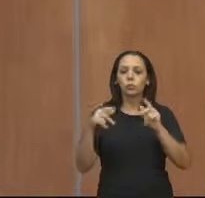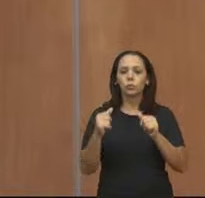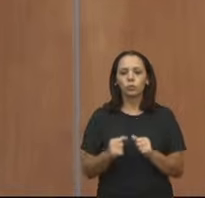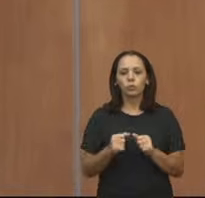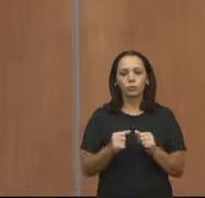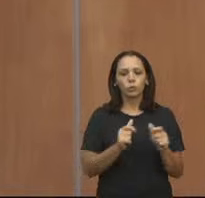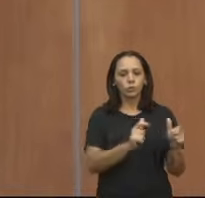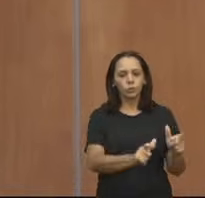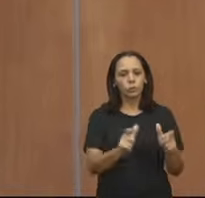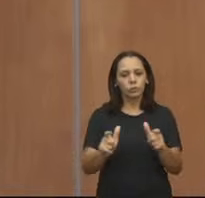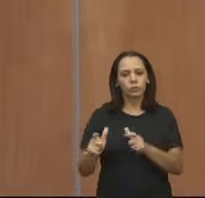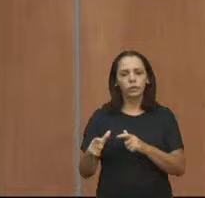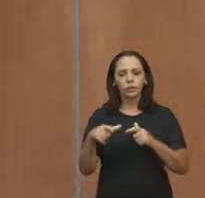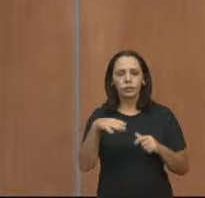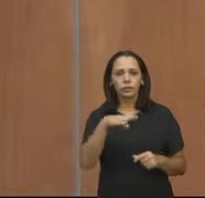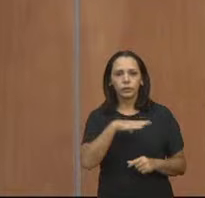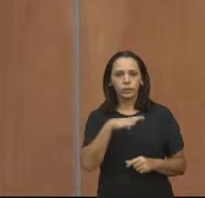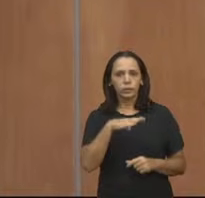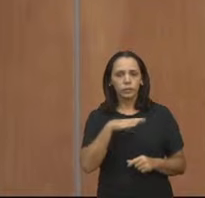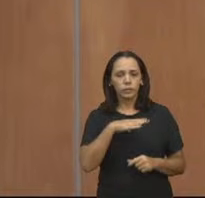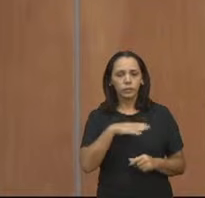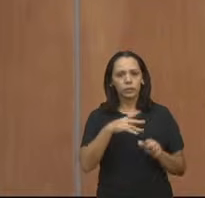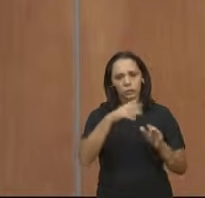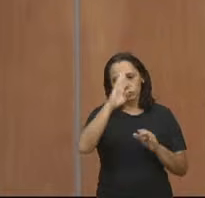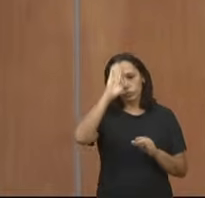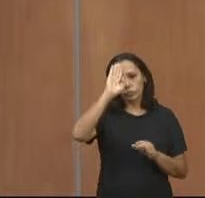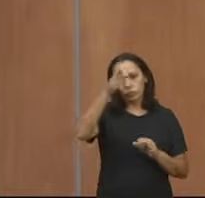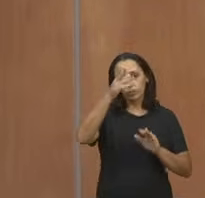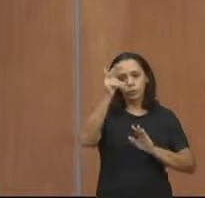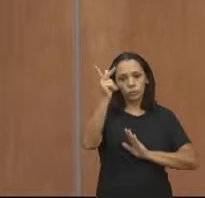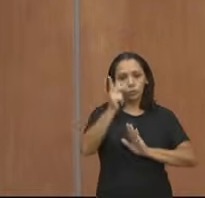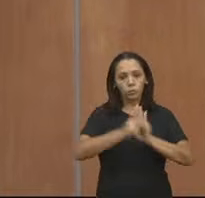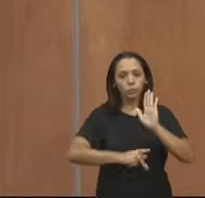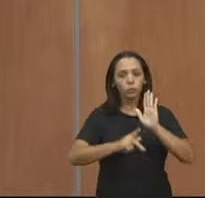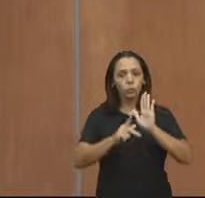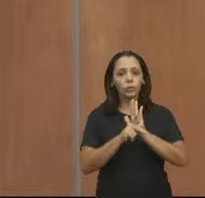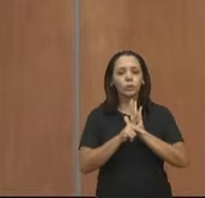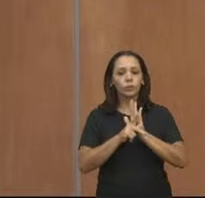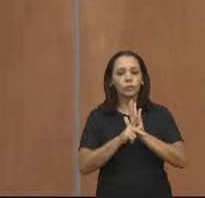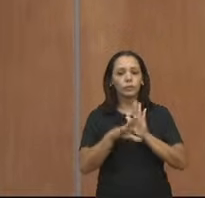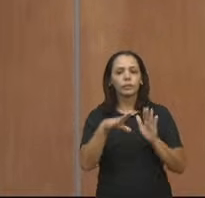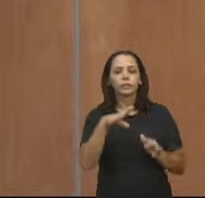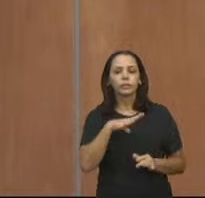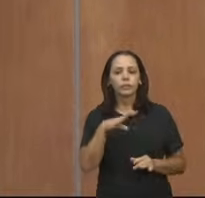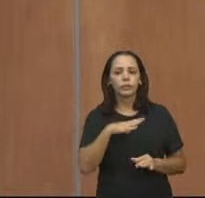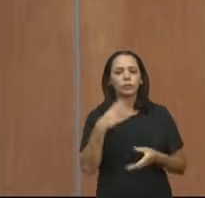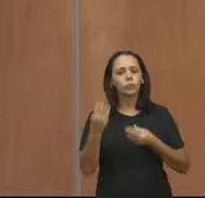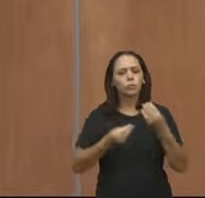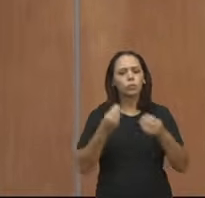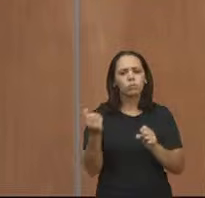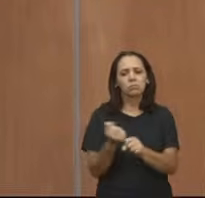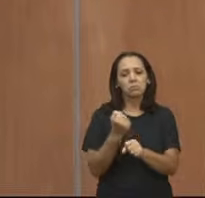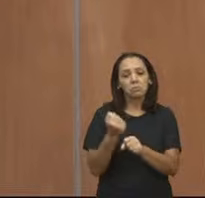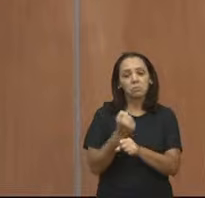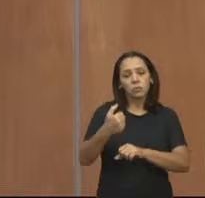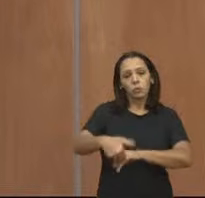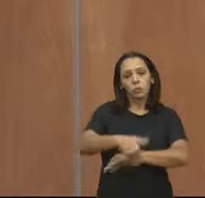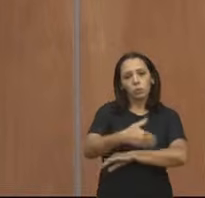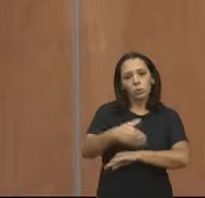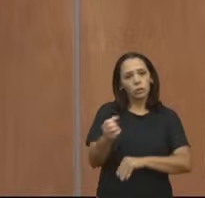da cidade, todos os principais projetos estruturantes da cidade, como construção de novas